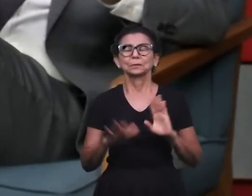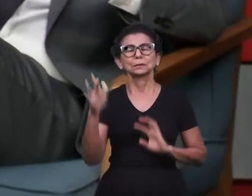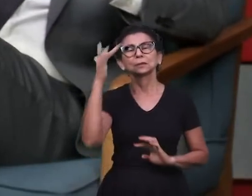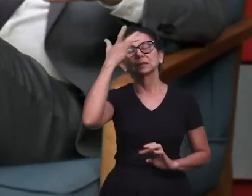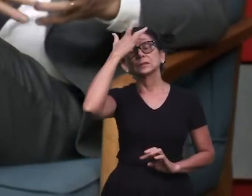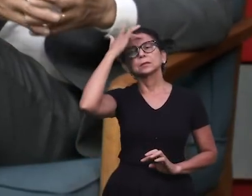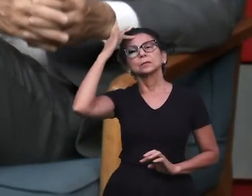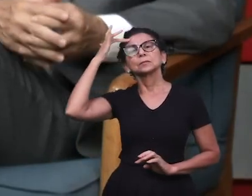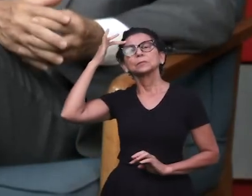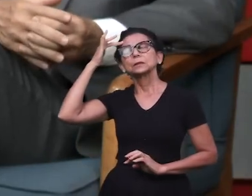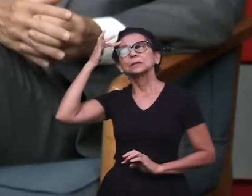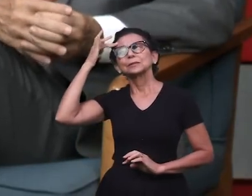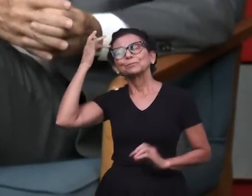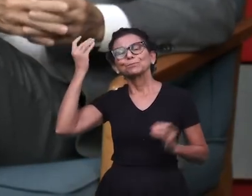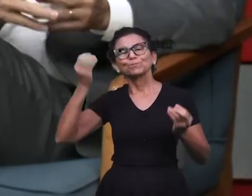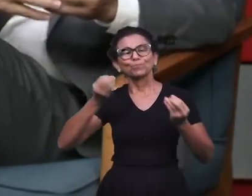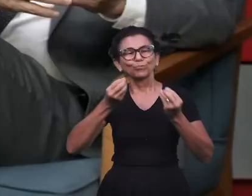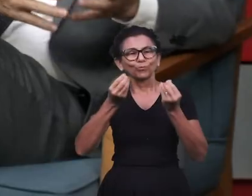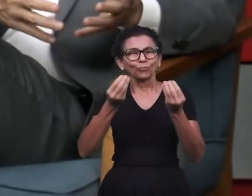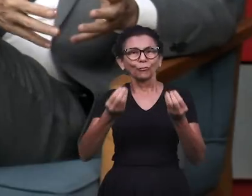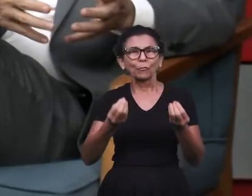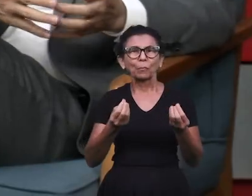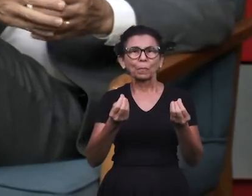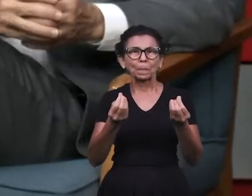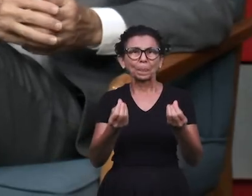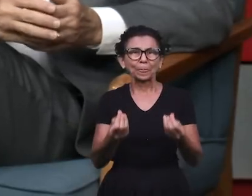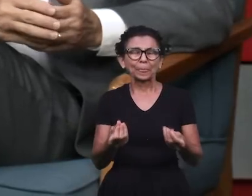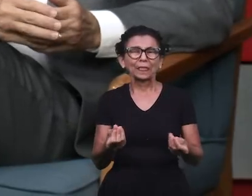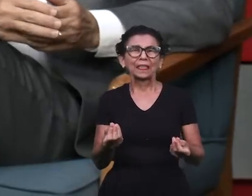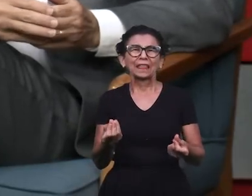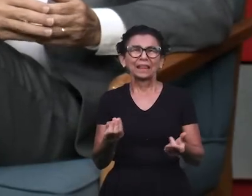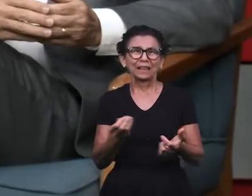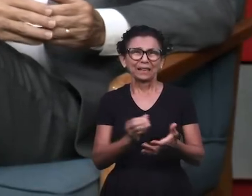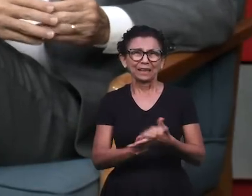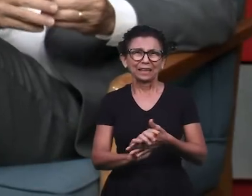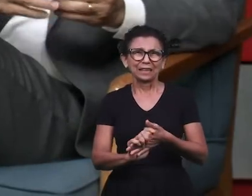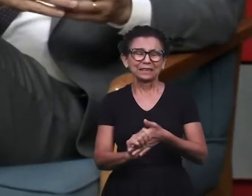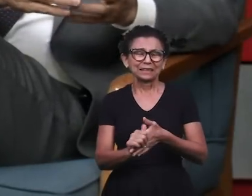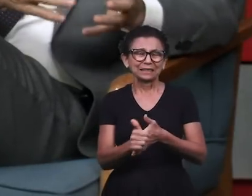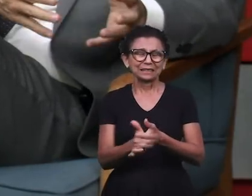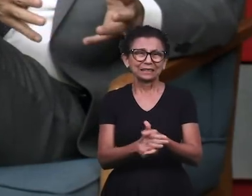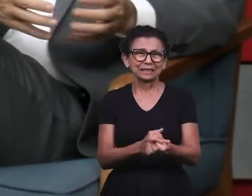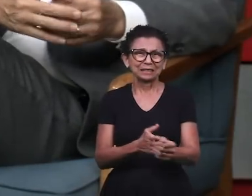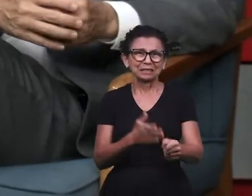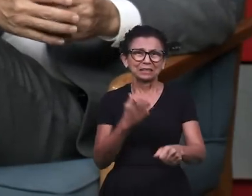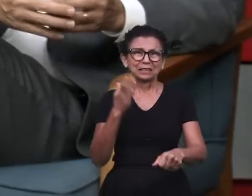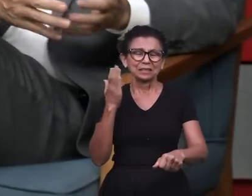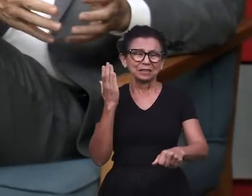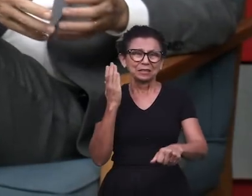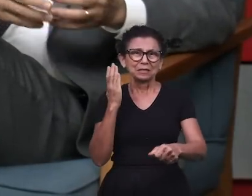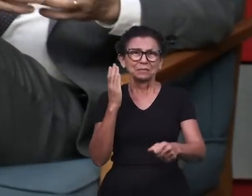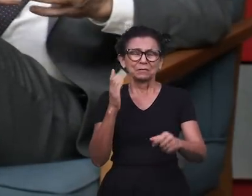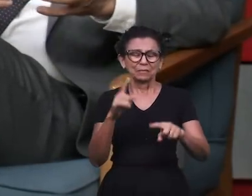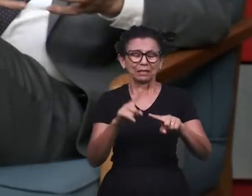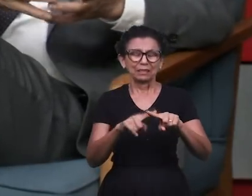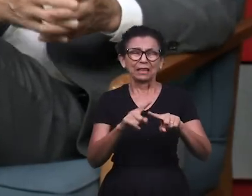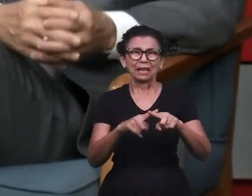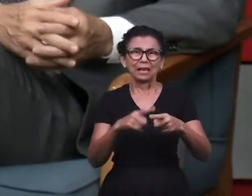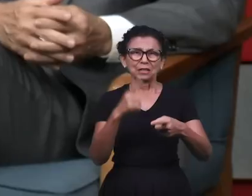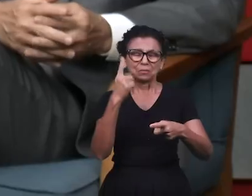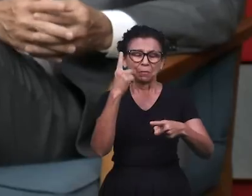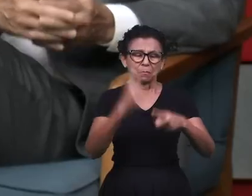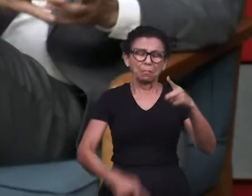vezes, vão perdendo partes do corpo, às vezes extremidades, como dedos,